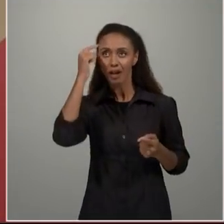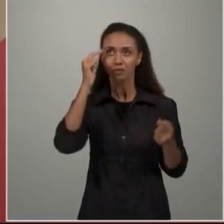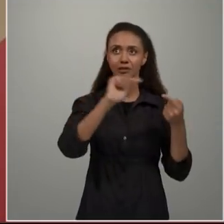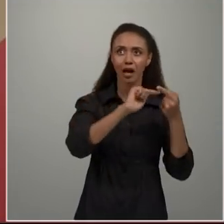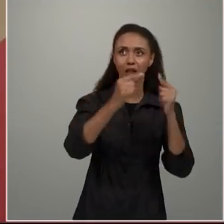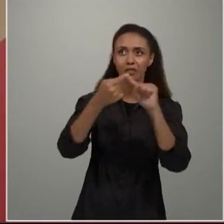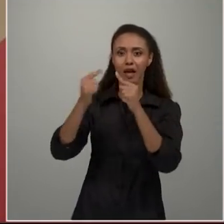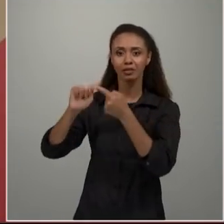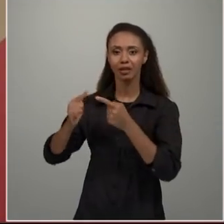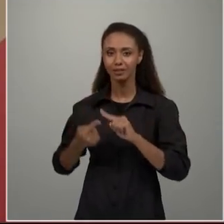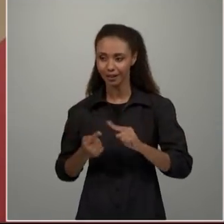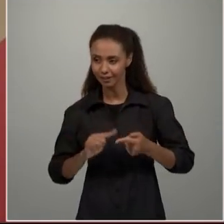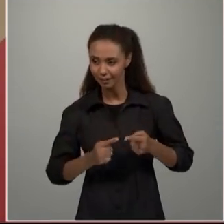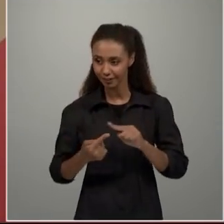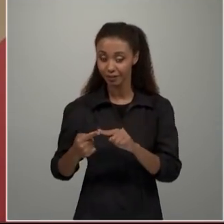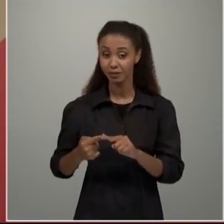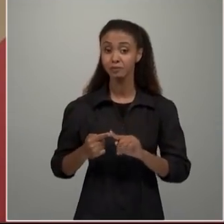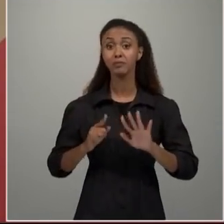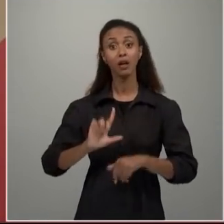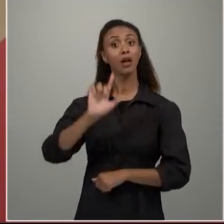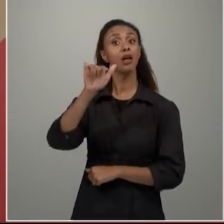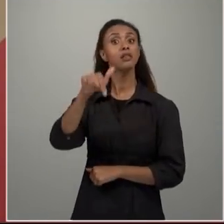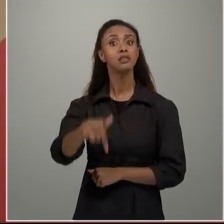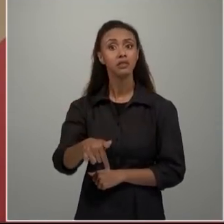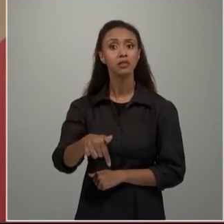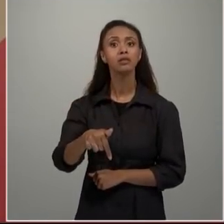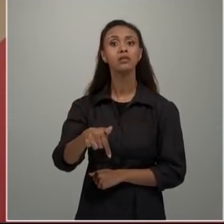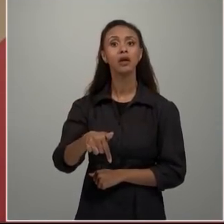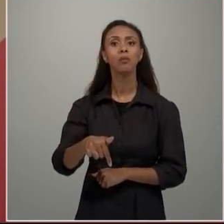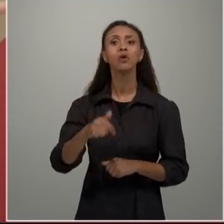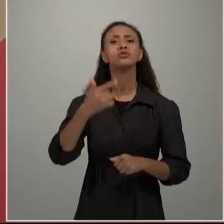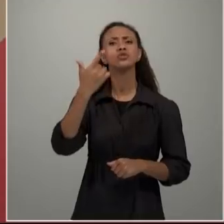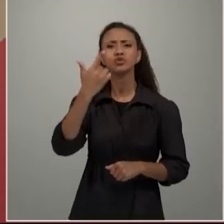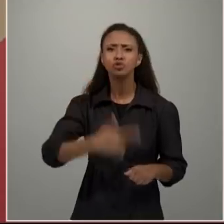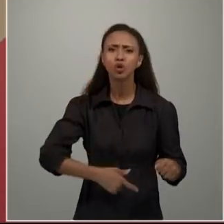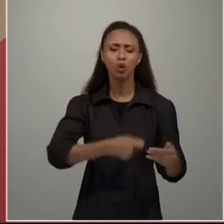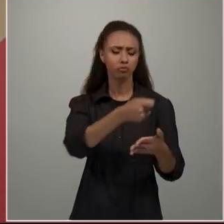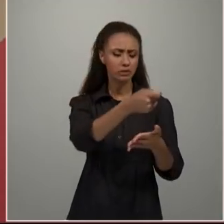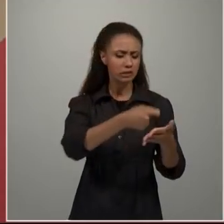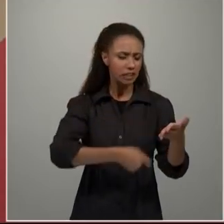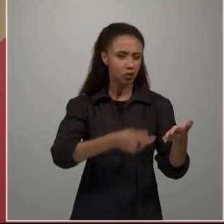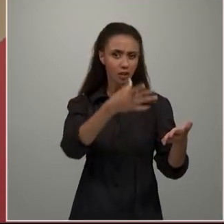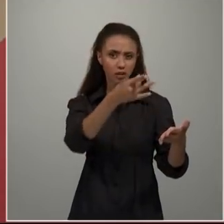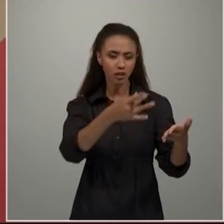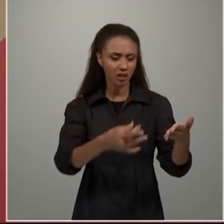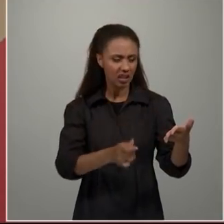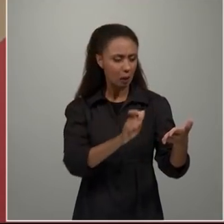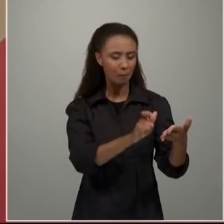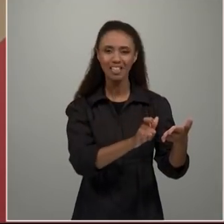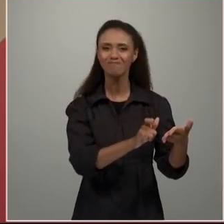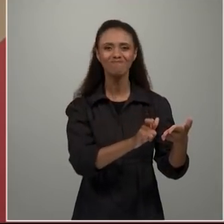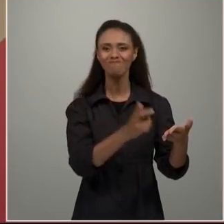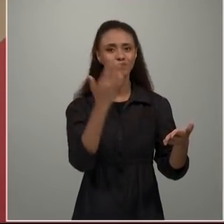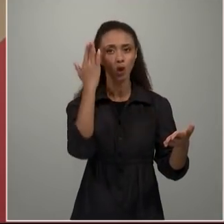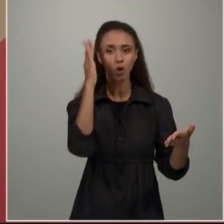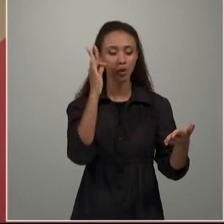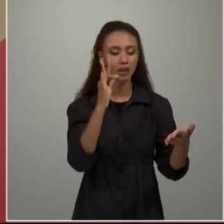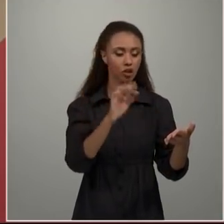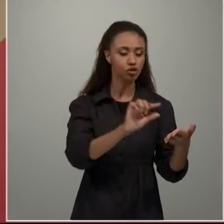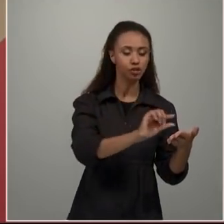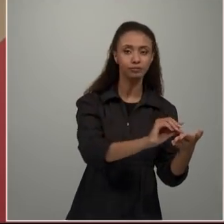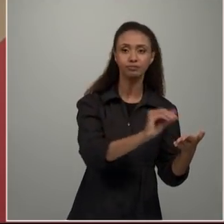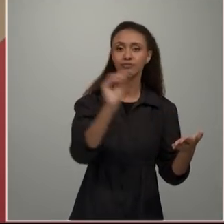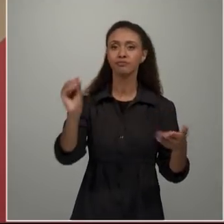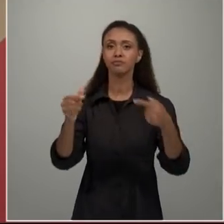leitura mais detalhada de novo eu posso ir lá coop uma palavra joga o google translate e aí eu